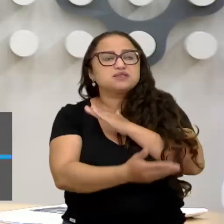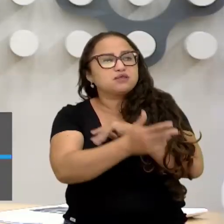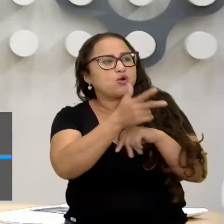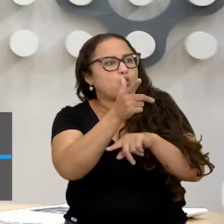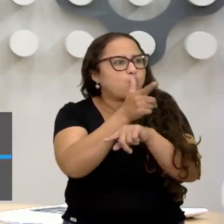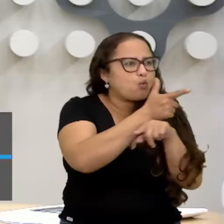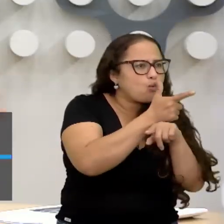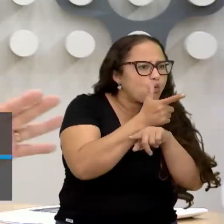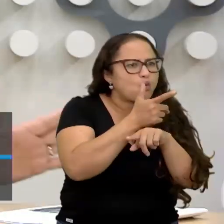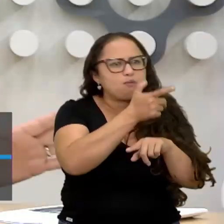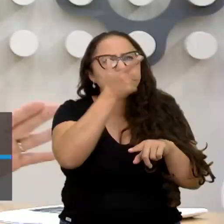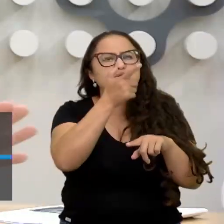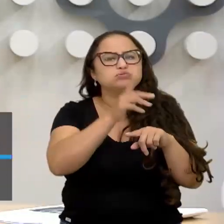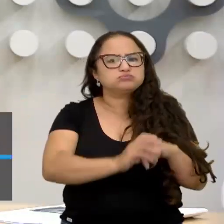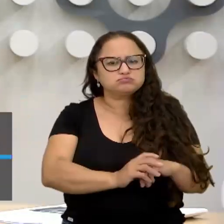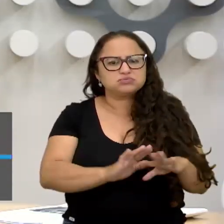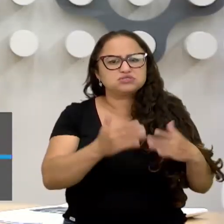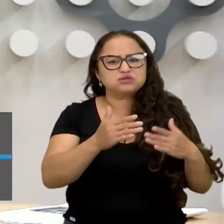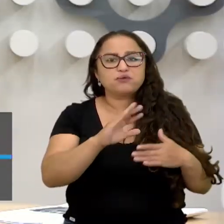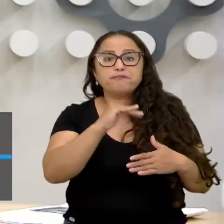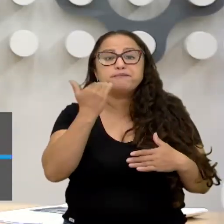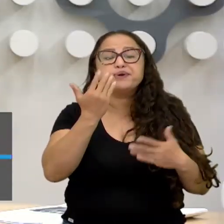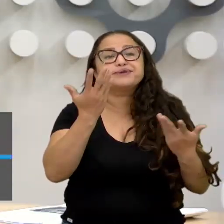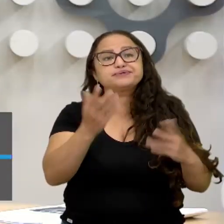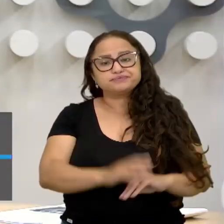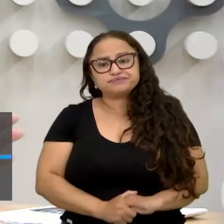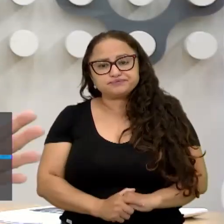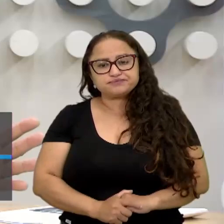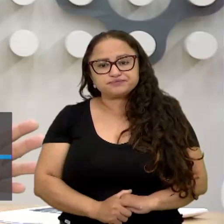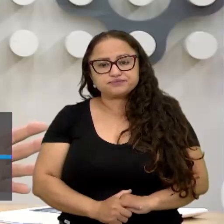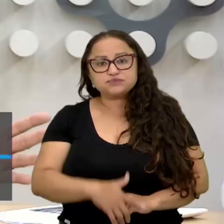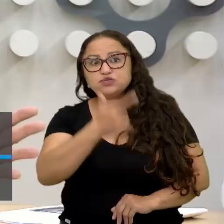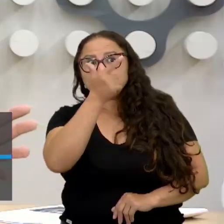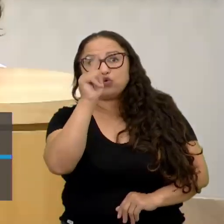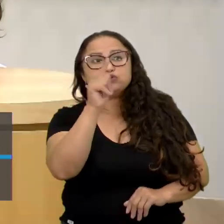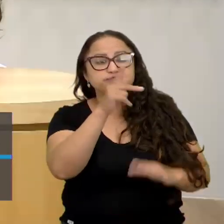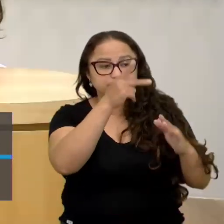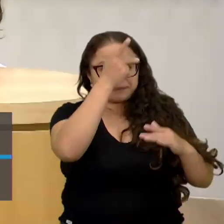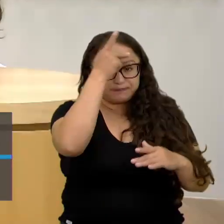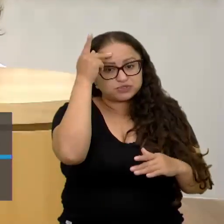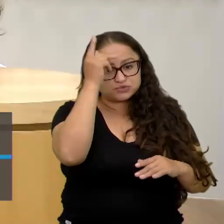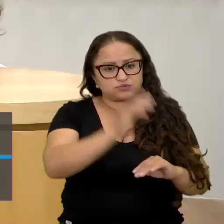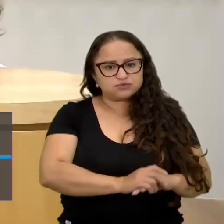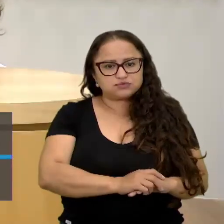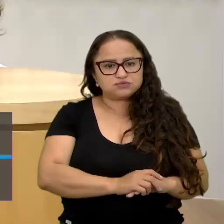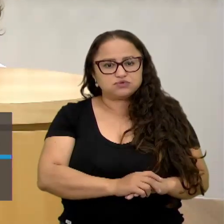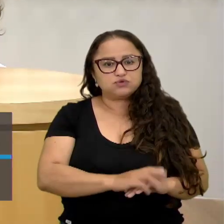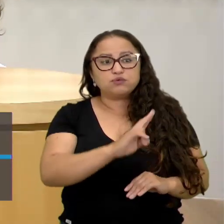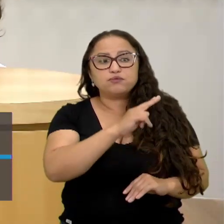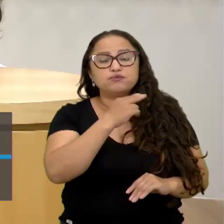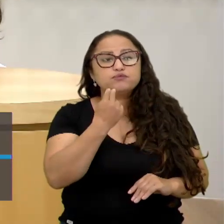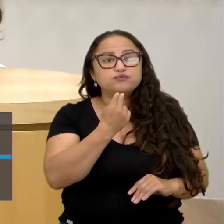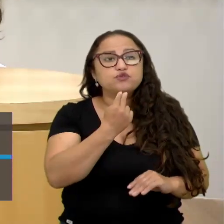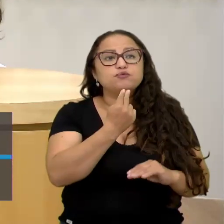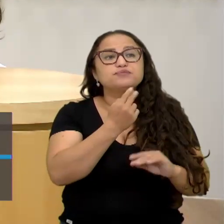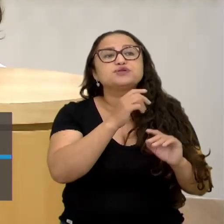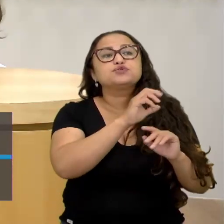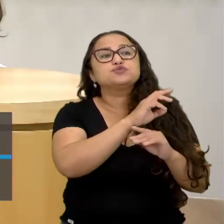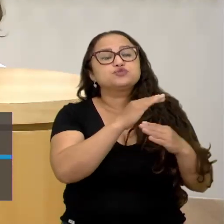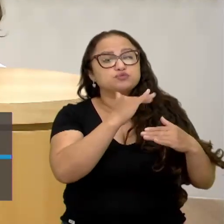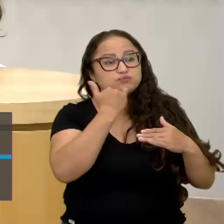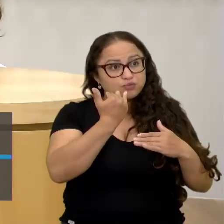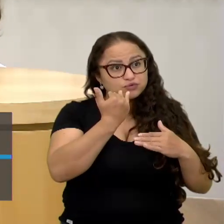bala voando desavisada. Uma bala perdida. Uma ave bala. E o nome desse morto?